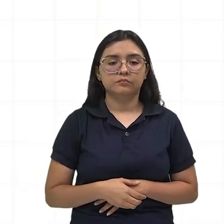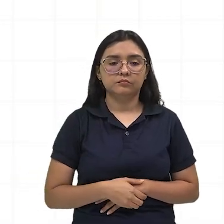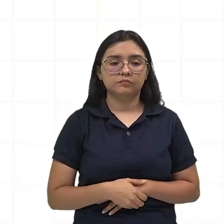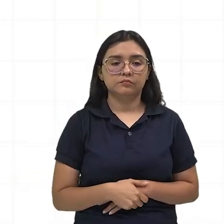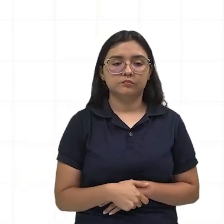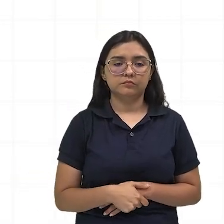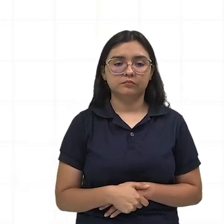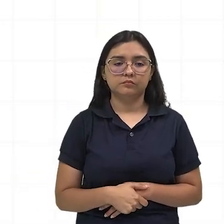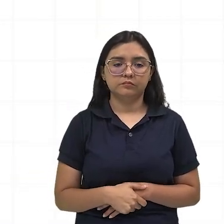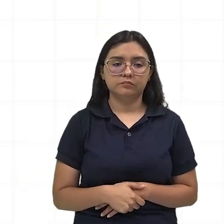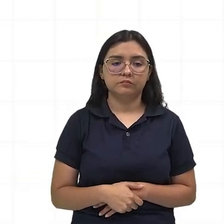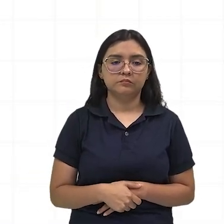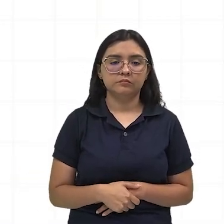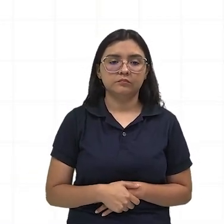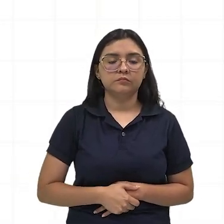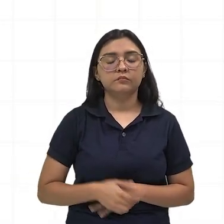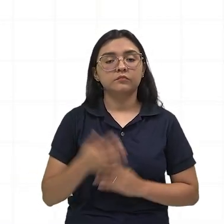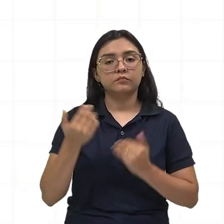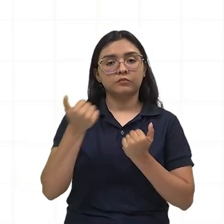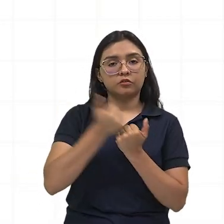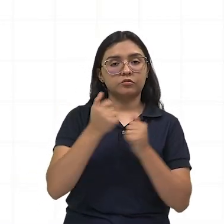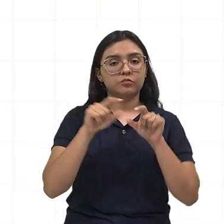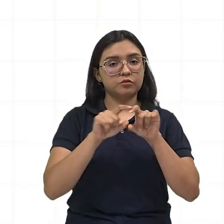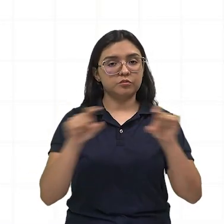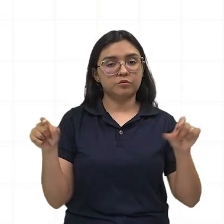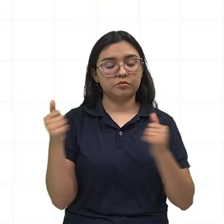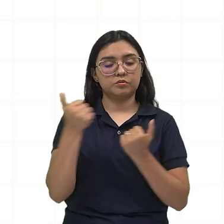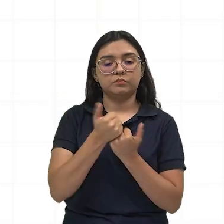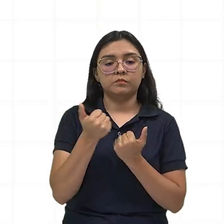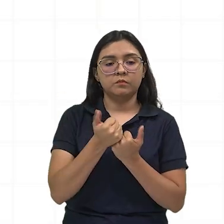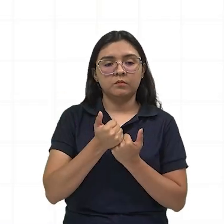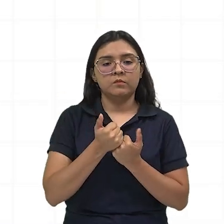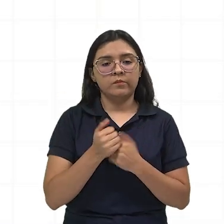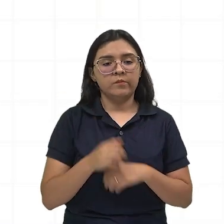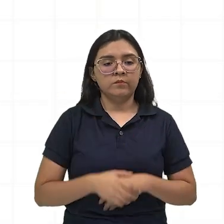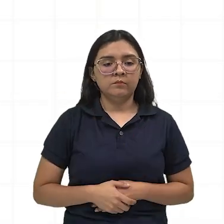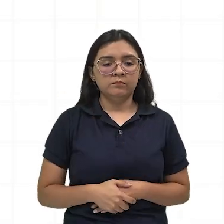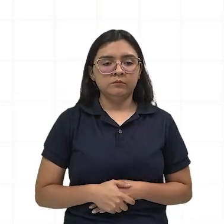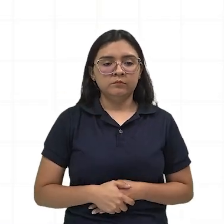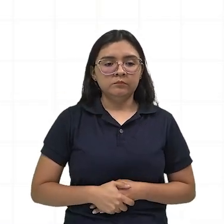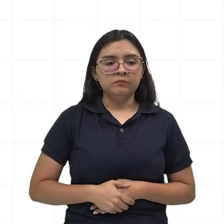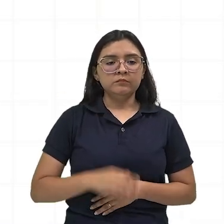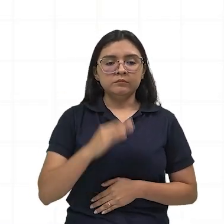na nossa fórmula. Então, esse comprimento vai ficar, ó,